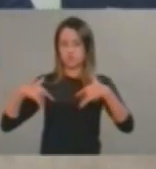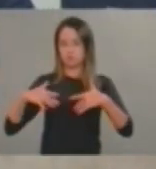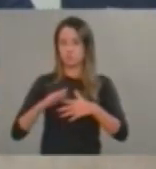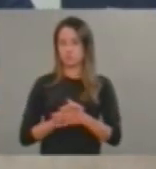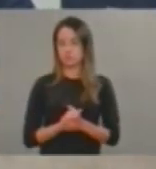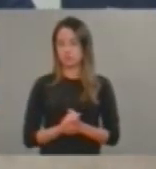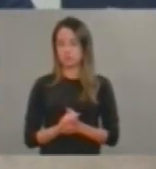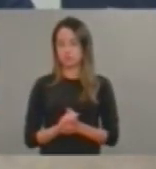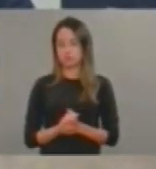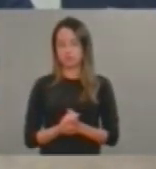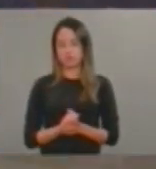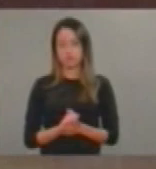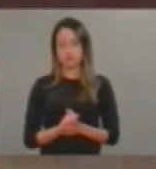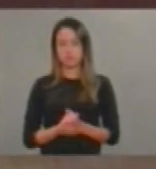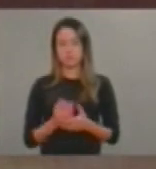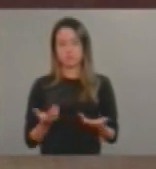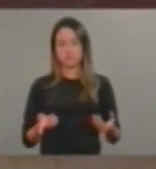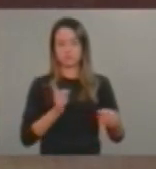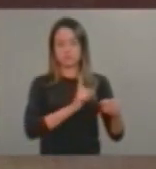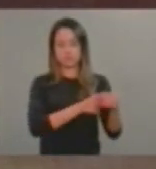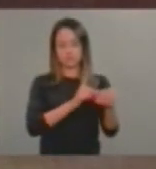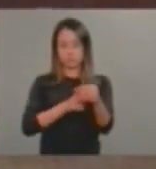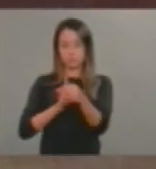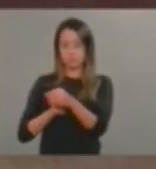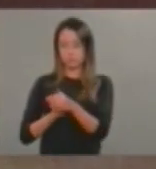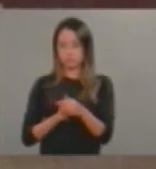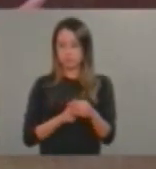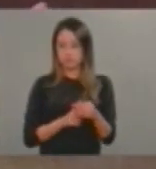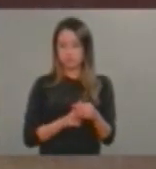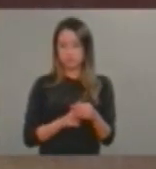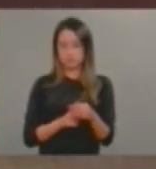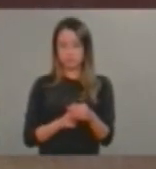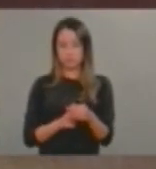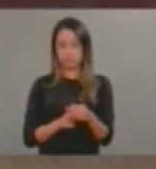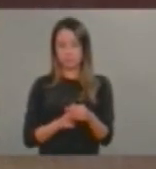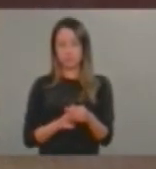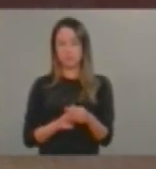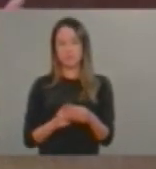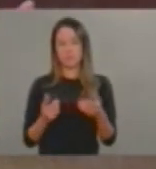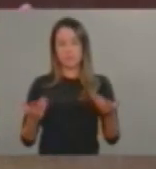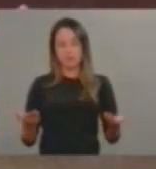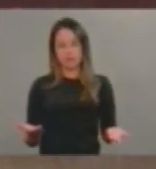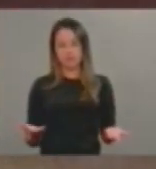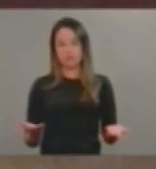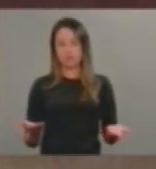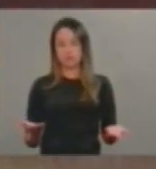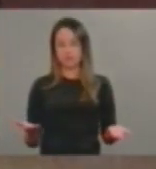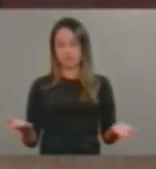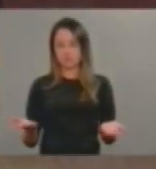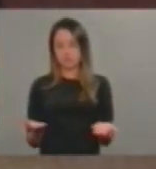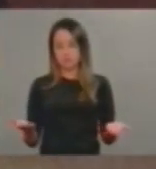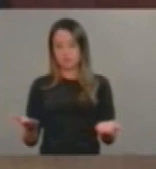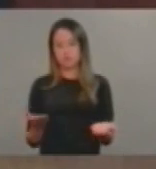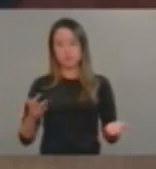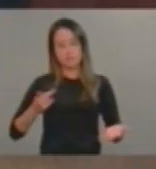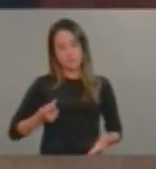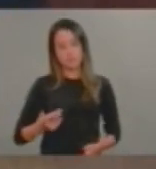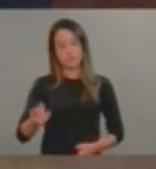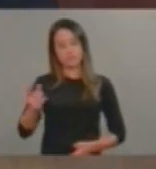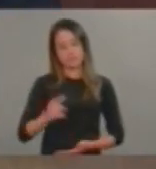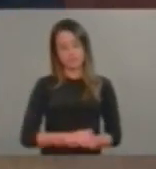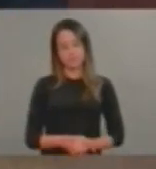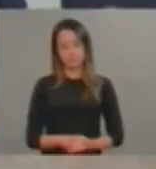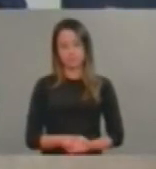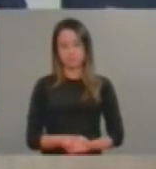diminuiu despesa, inclusive. Sim. Que foi responsável, talvez, pelo caixa. Porque essas são medidas que devem ser, claro, permanentes. De qualquer gestor.